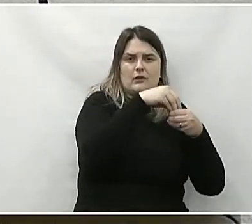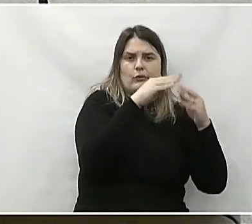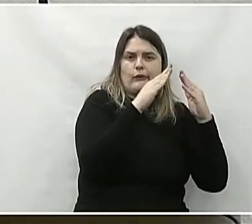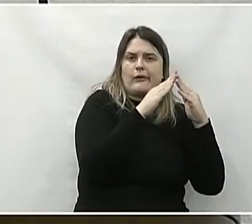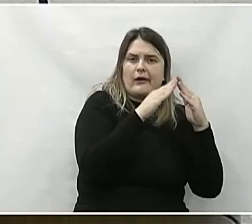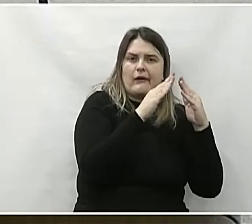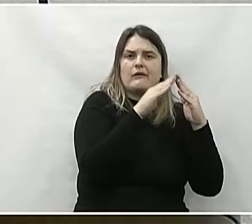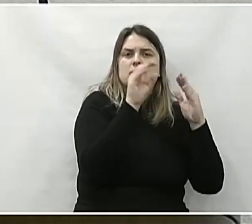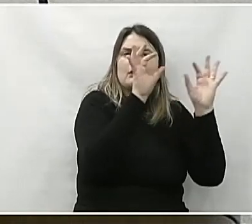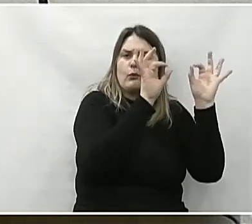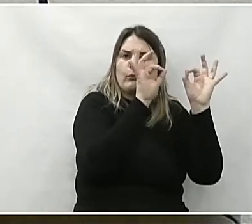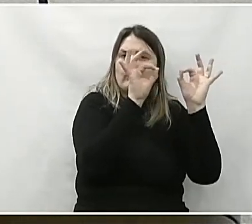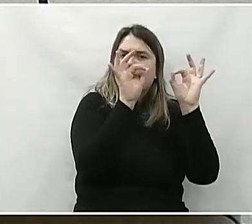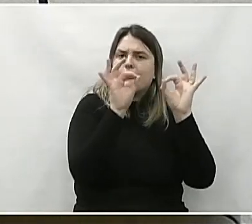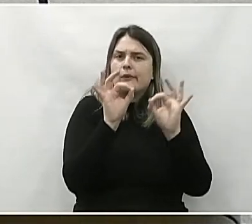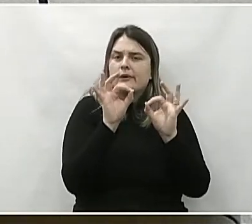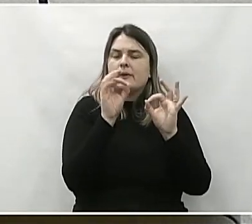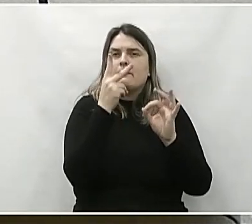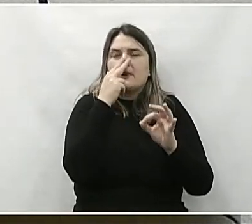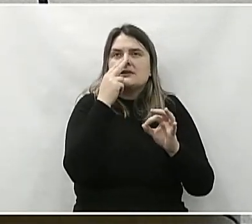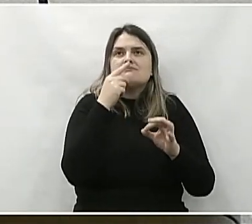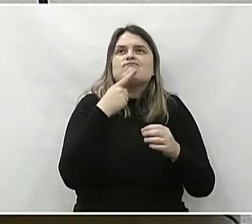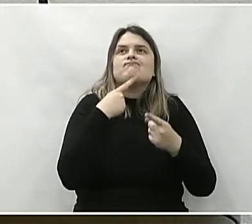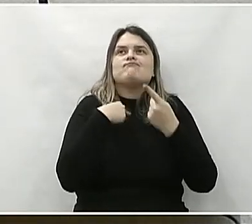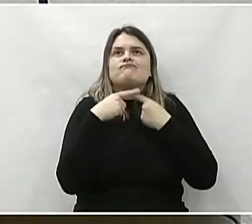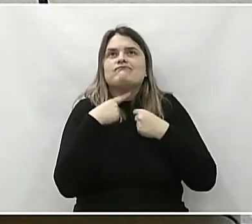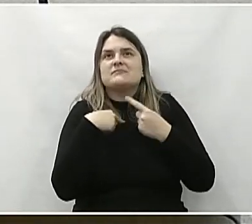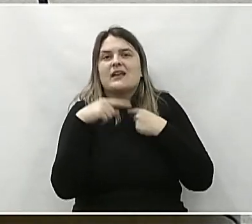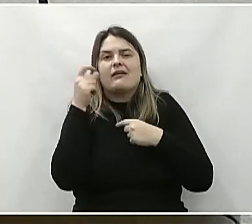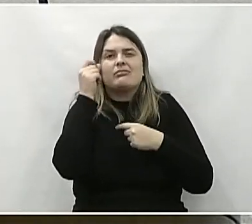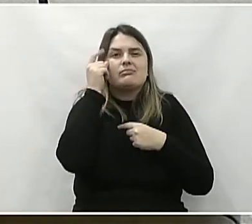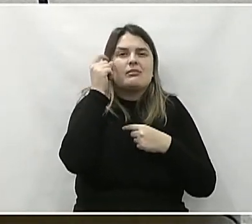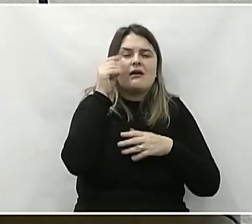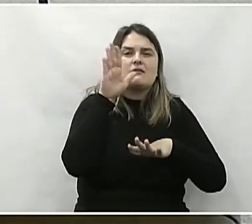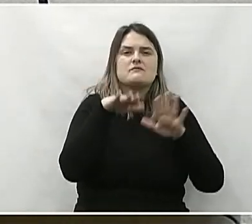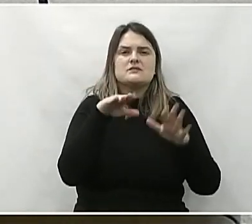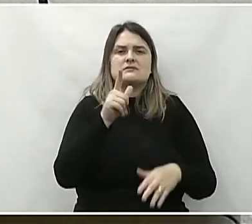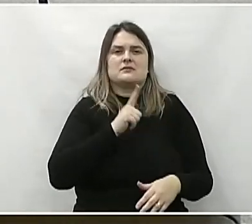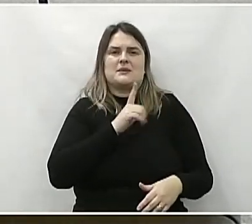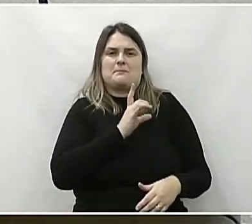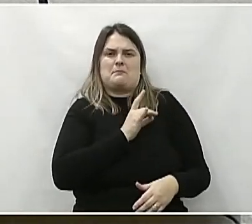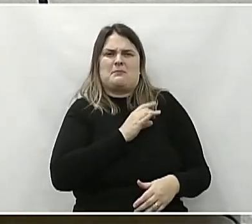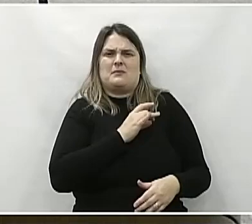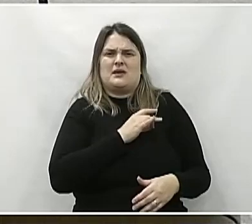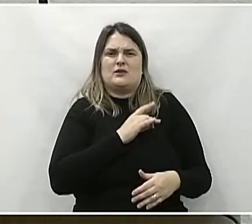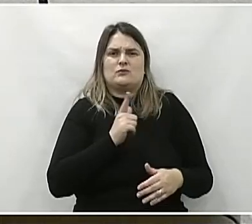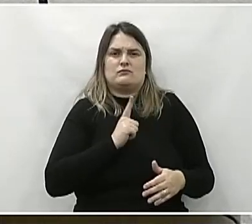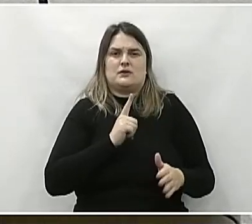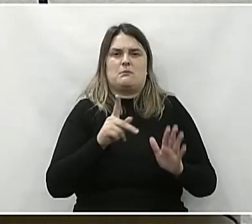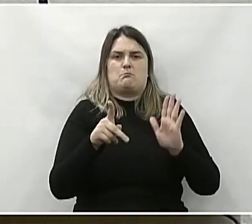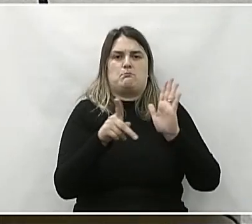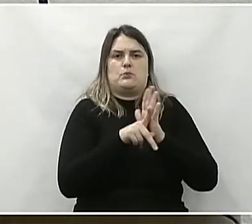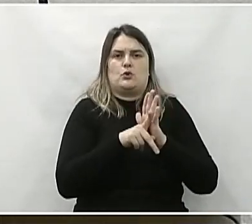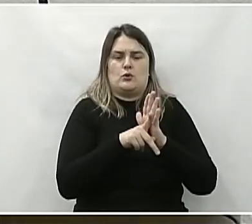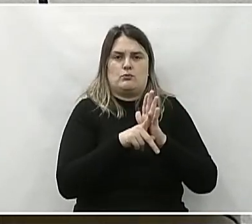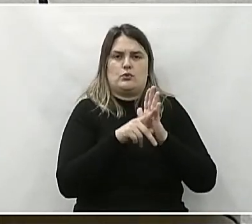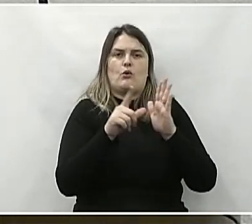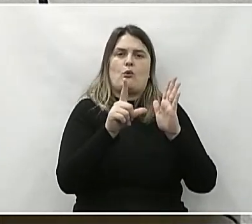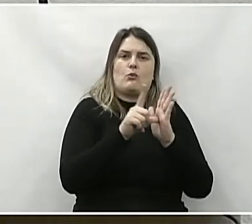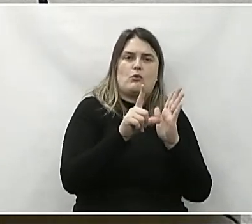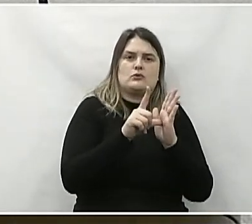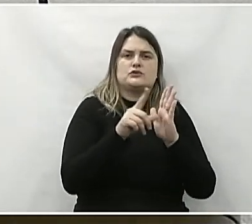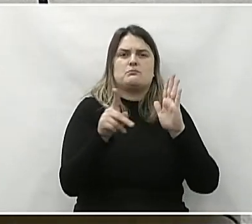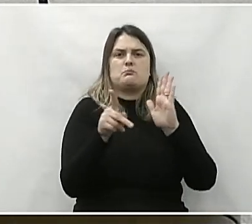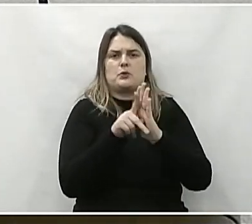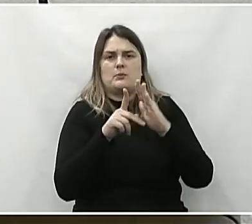casa que está acompanhando enfim Às vezes tem um medo de poder ter o seu próprio negócio às vezes